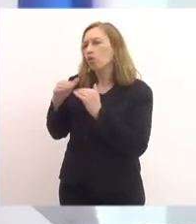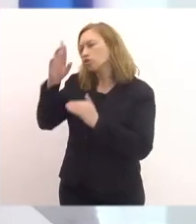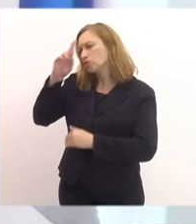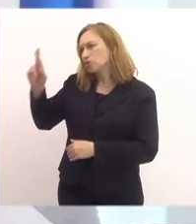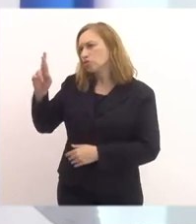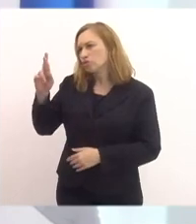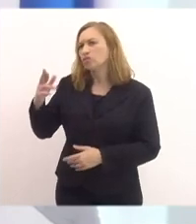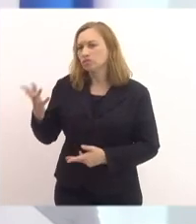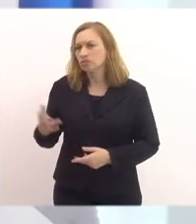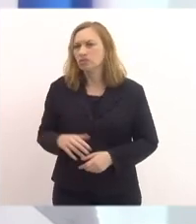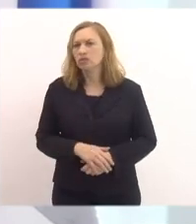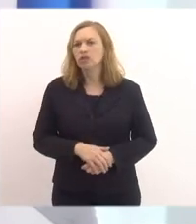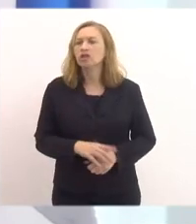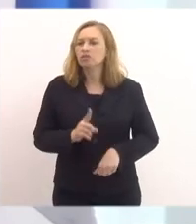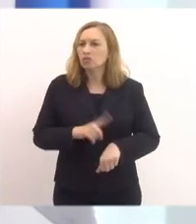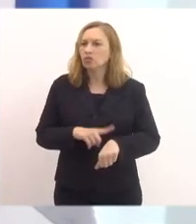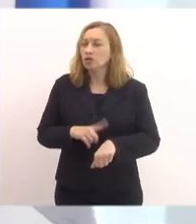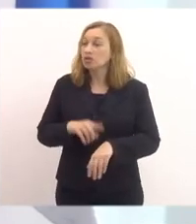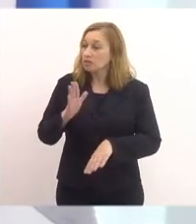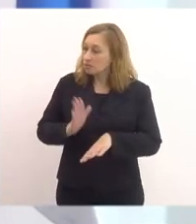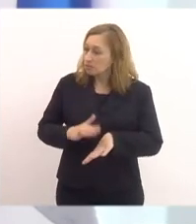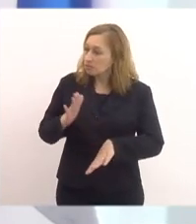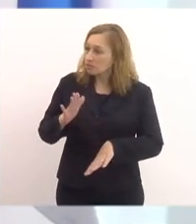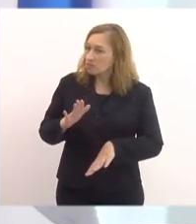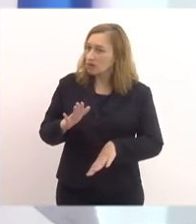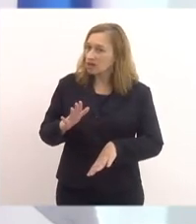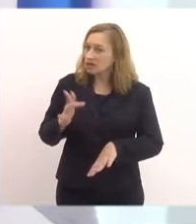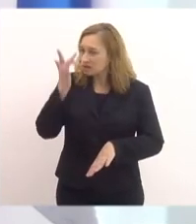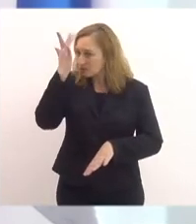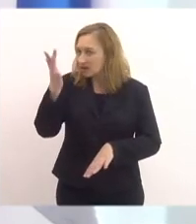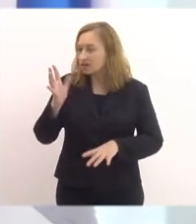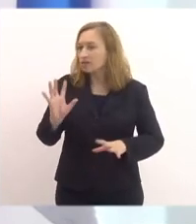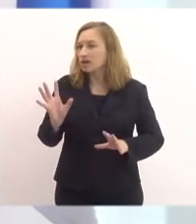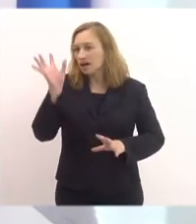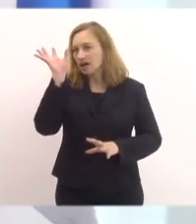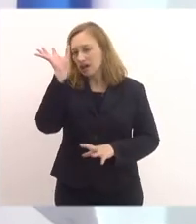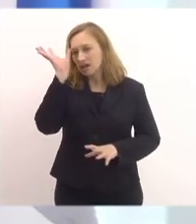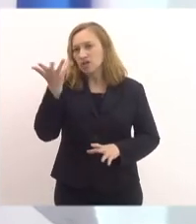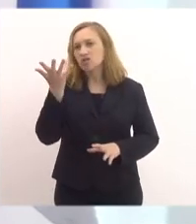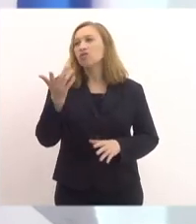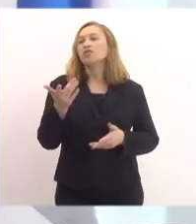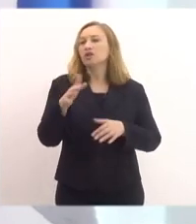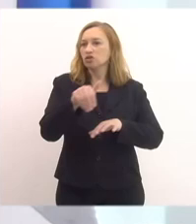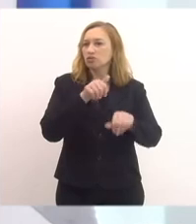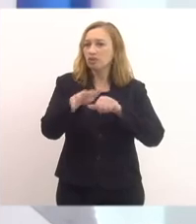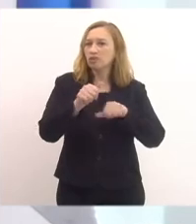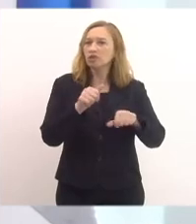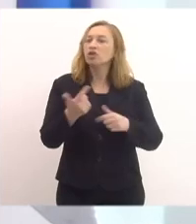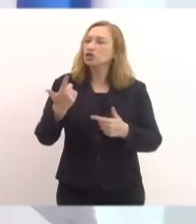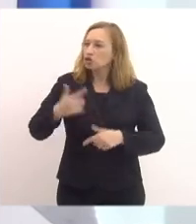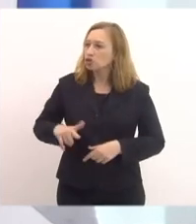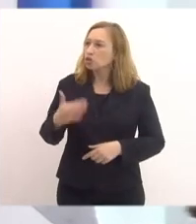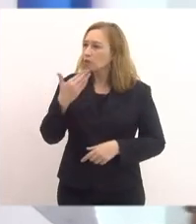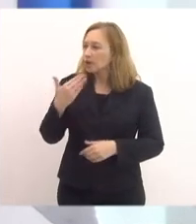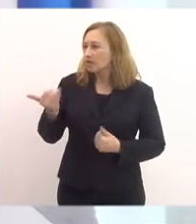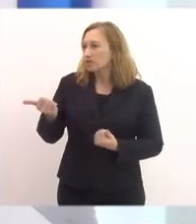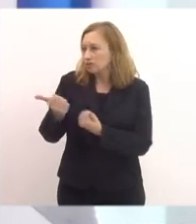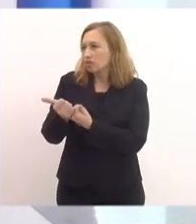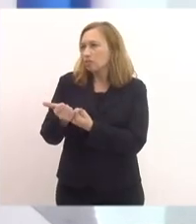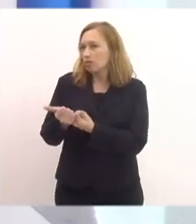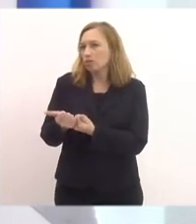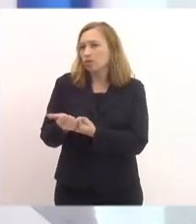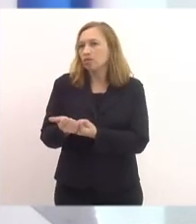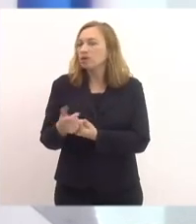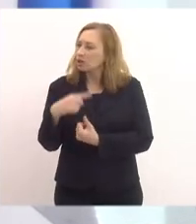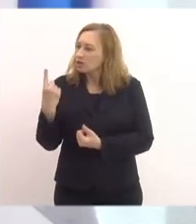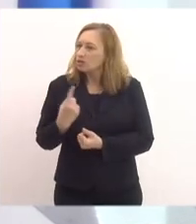capitão, que a gente está no momento mais maduro para realizar esse chamamento. Então, mais uma vez, ratifico aqui o nosso apelo para que a